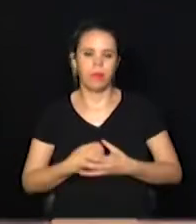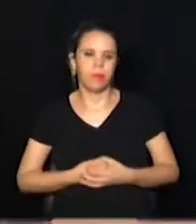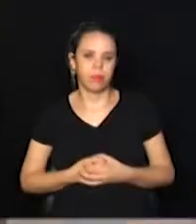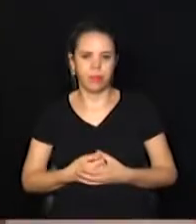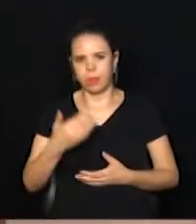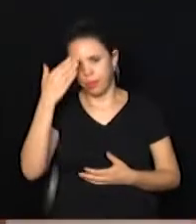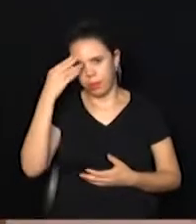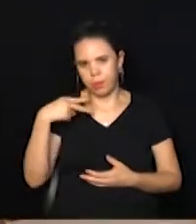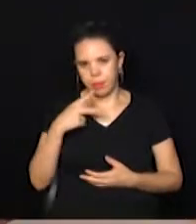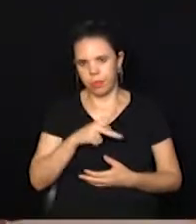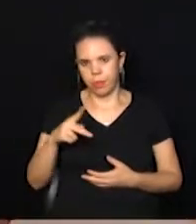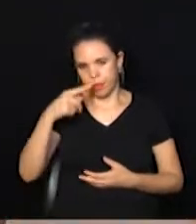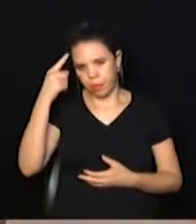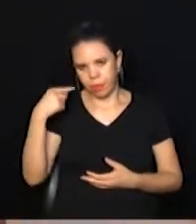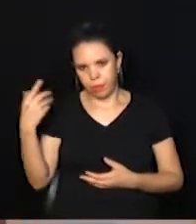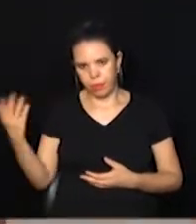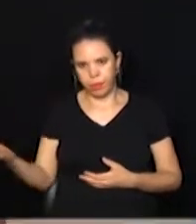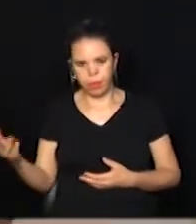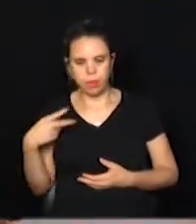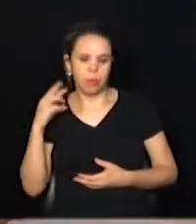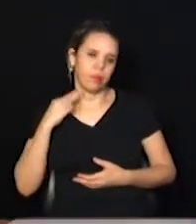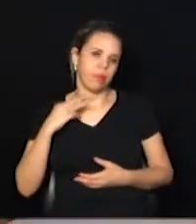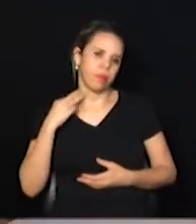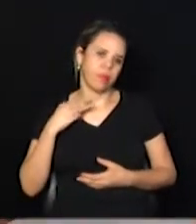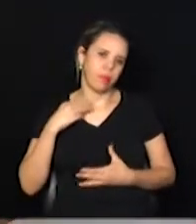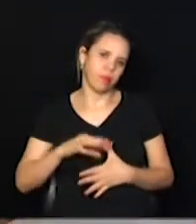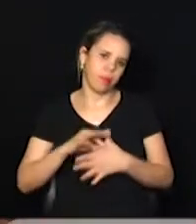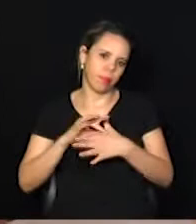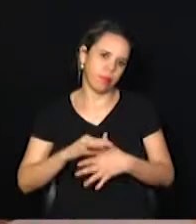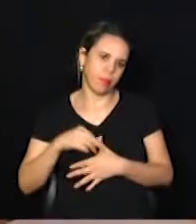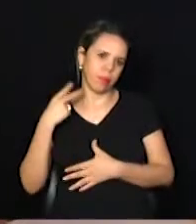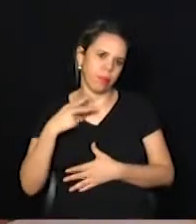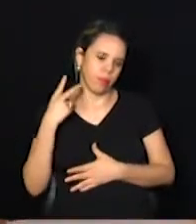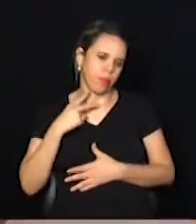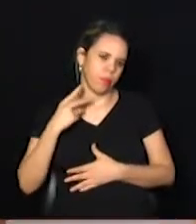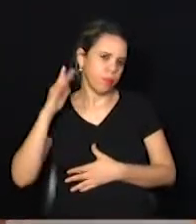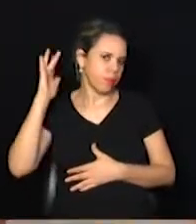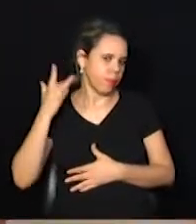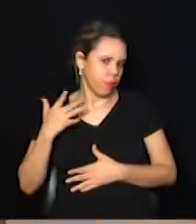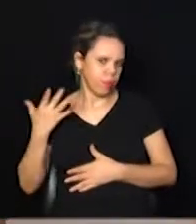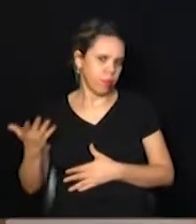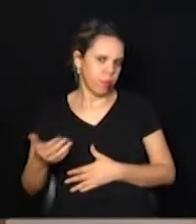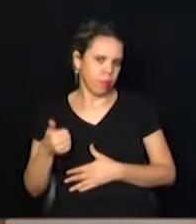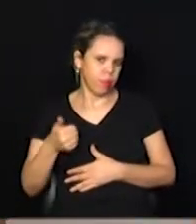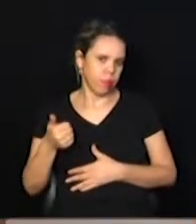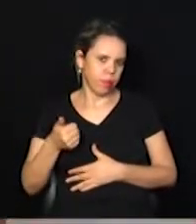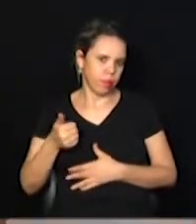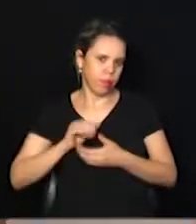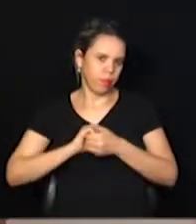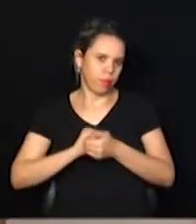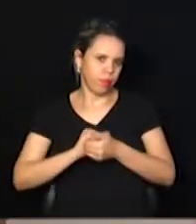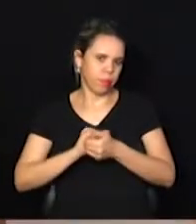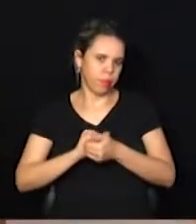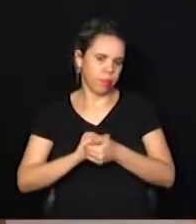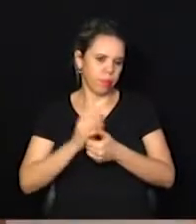Obrigado, presidenta Paola, vereador Cecílio, nosso líder, vereadora Guida Calisto. Vamos primeiramente saudar a